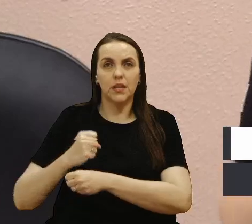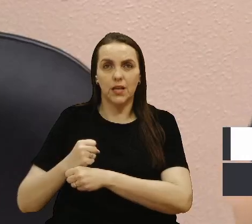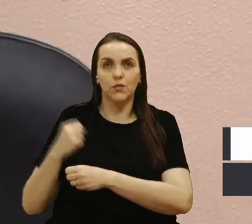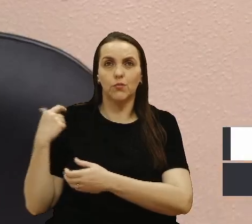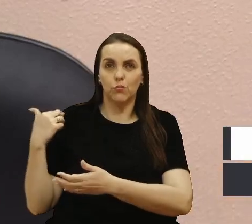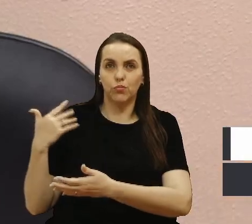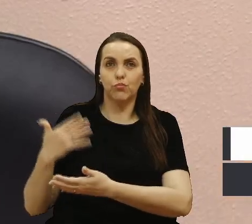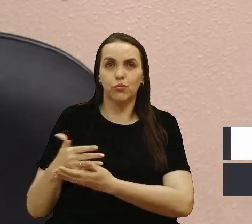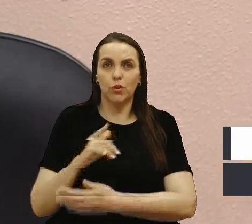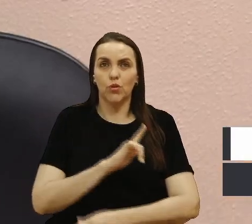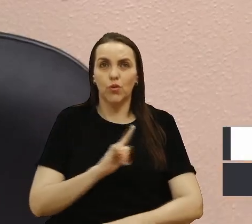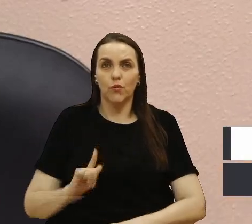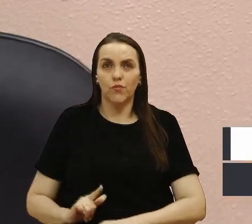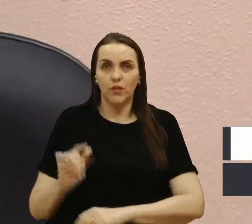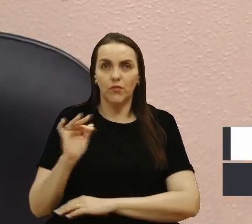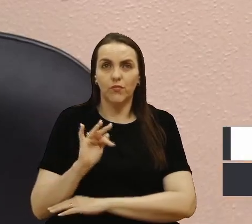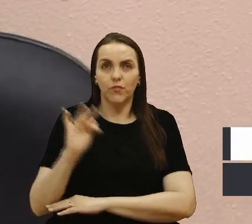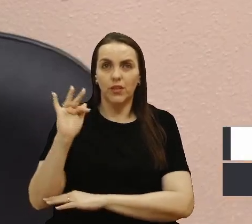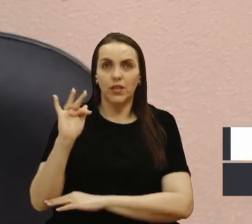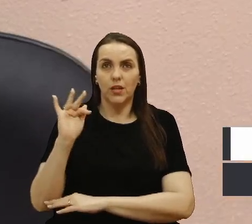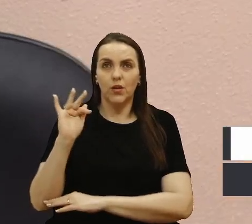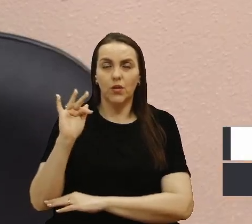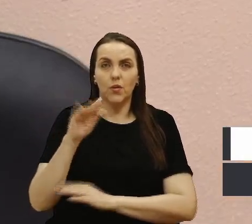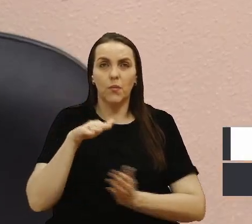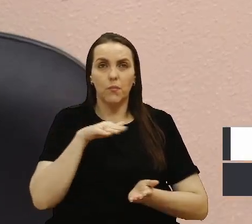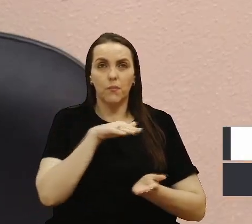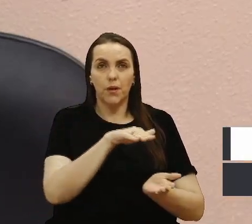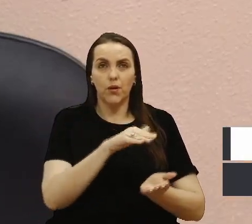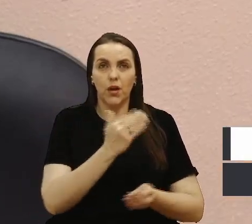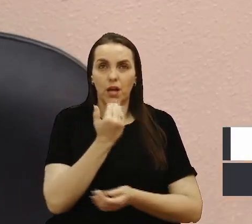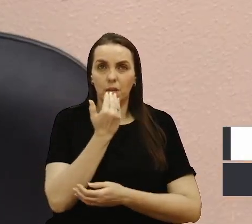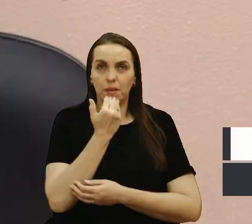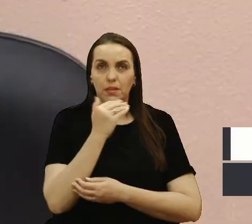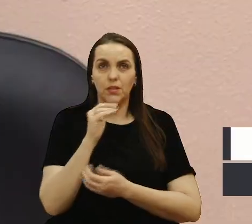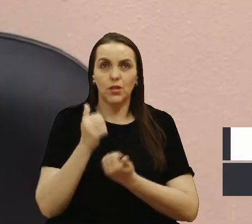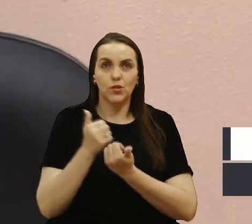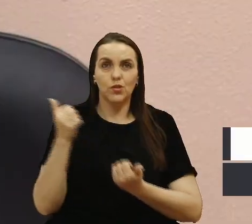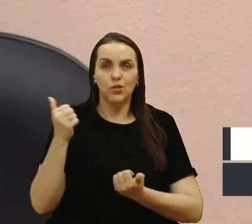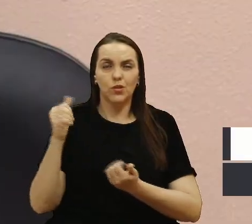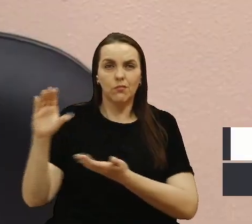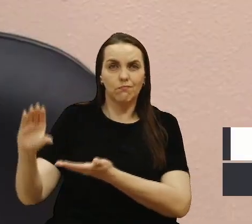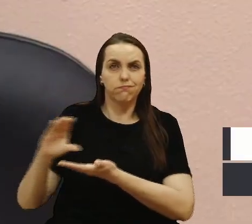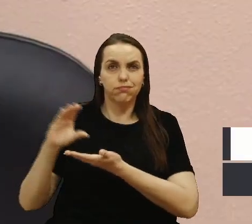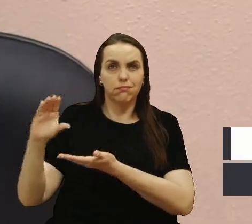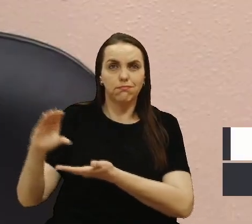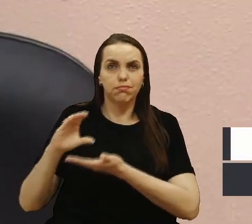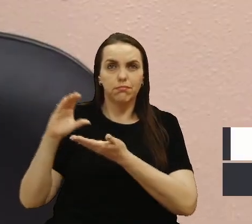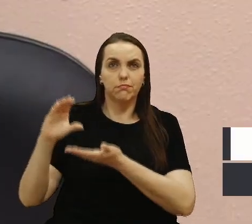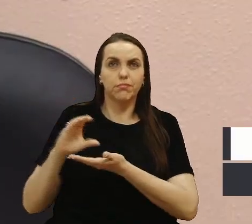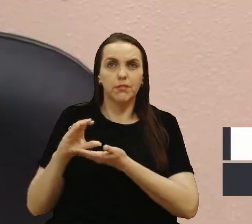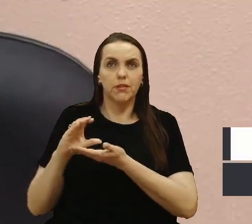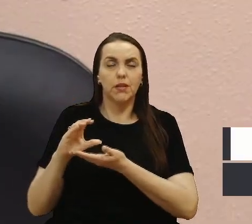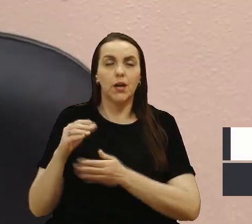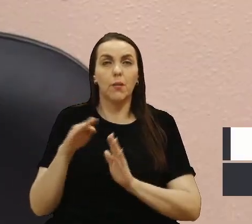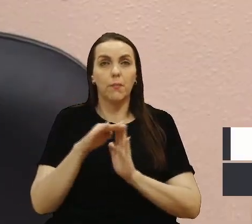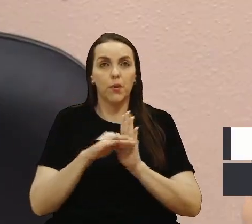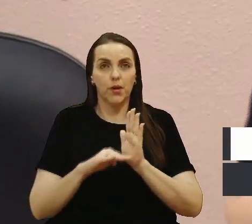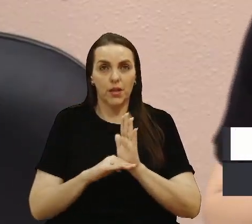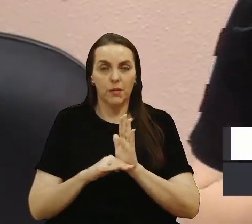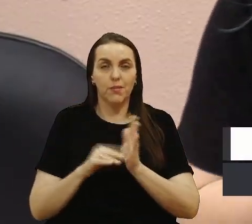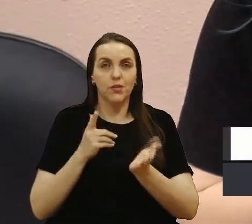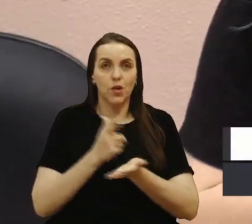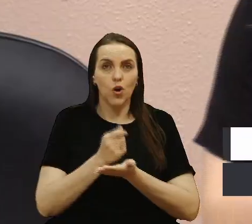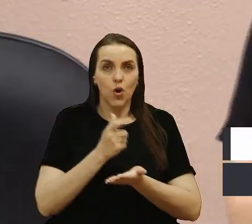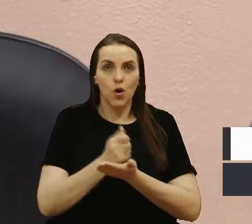governo federal, o Banco de Alimentos e a diretoria recebeu muito recurso através do Programa de Aquisição de